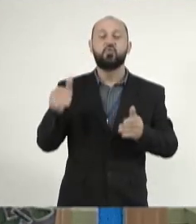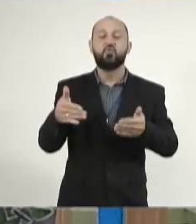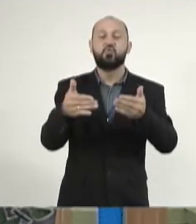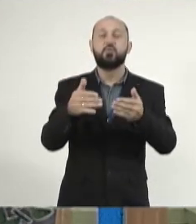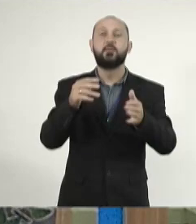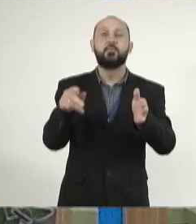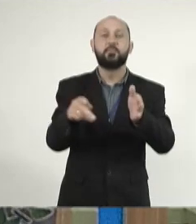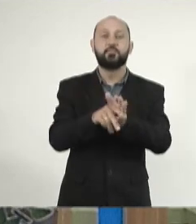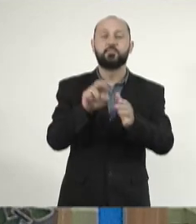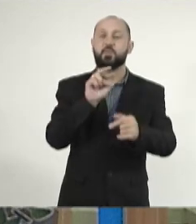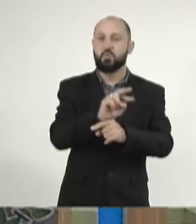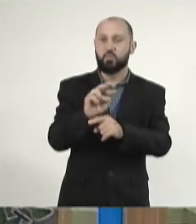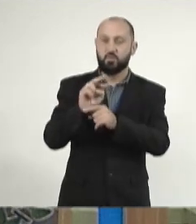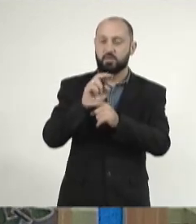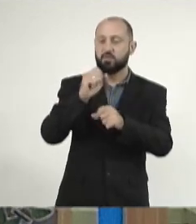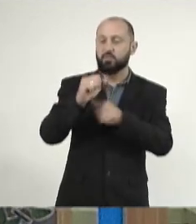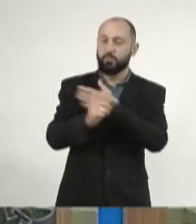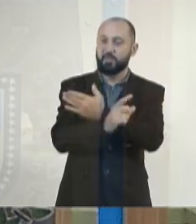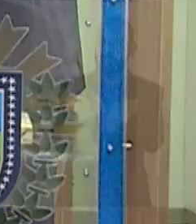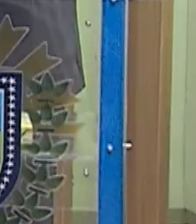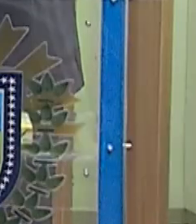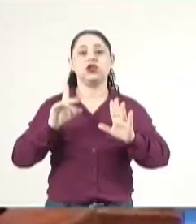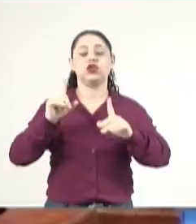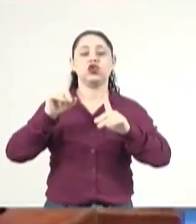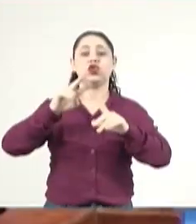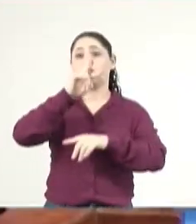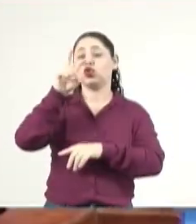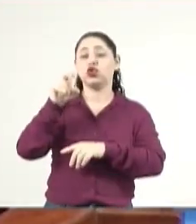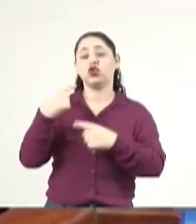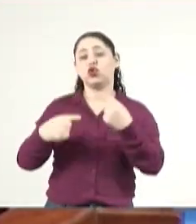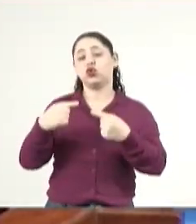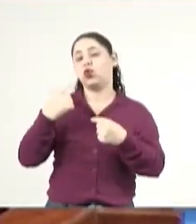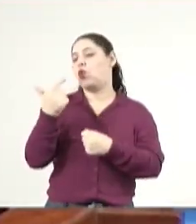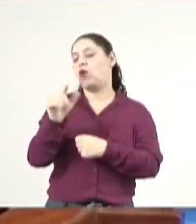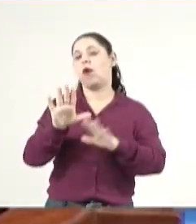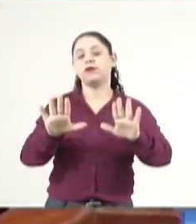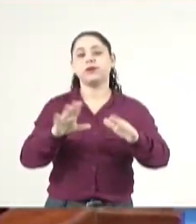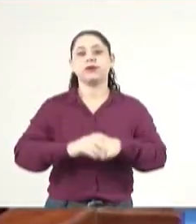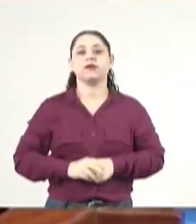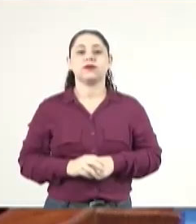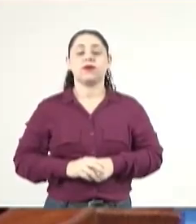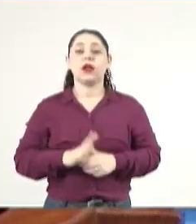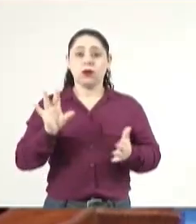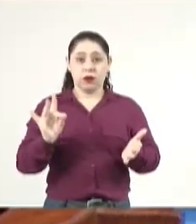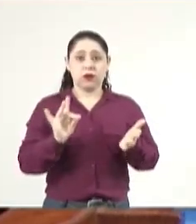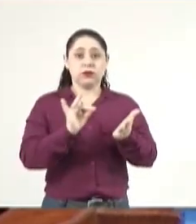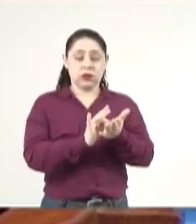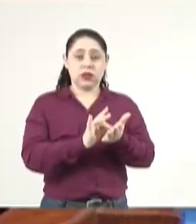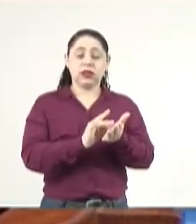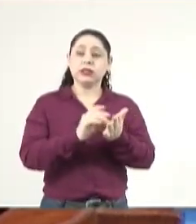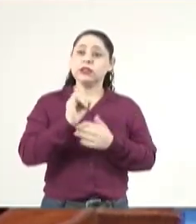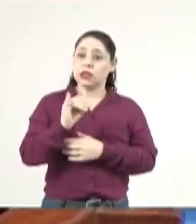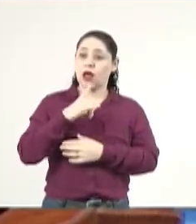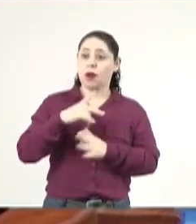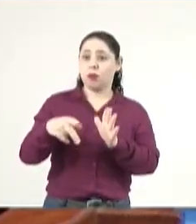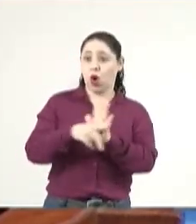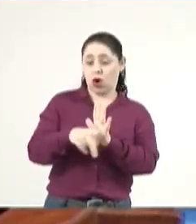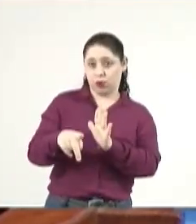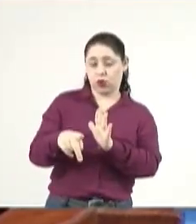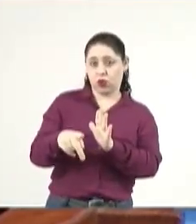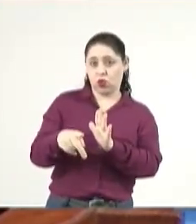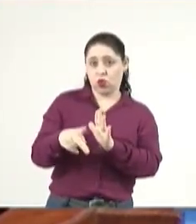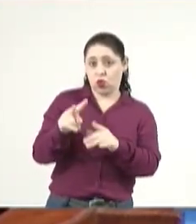Pantanal, que chegou quadrada, foi arredondada e hoje é um marco do desenvolvimento sustentável de